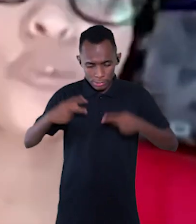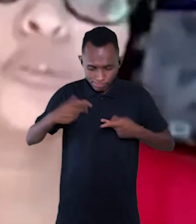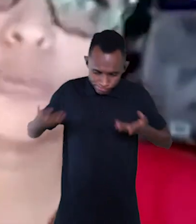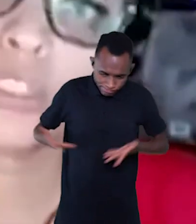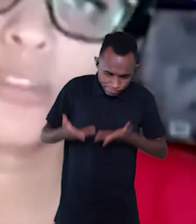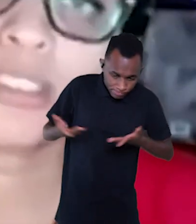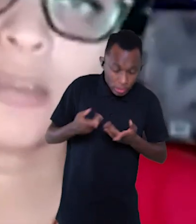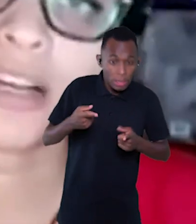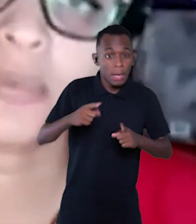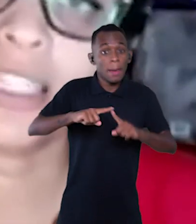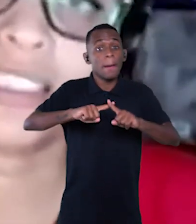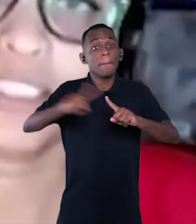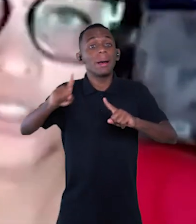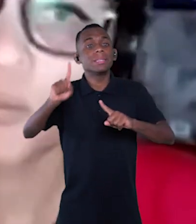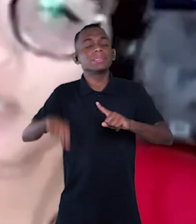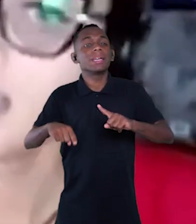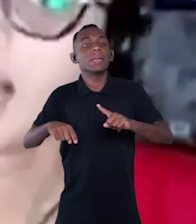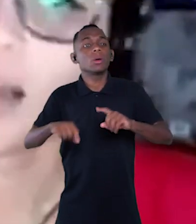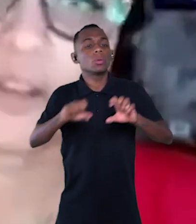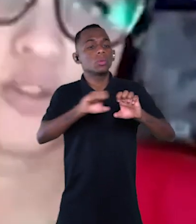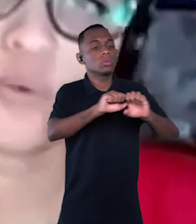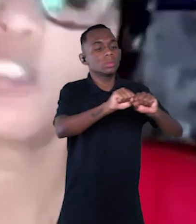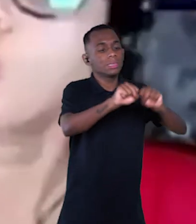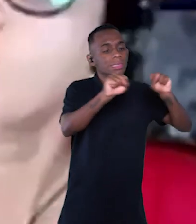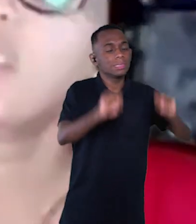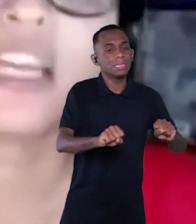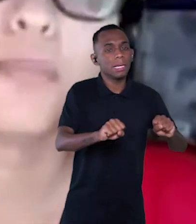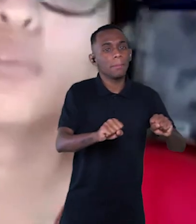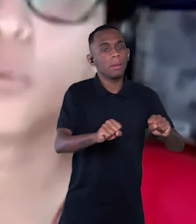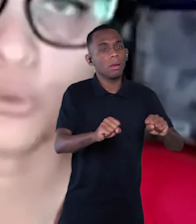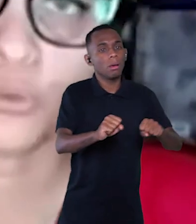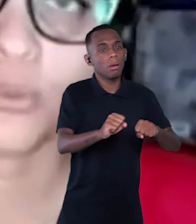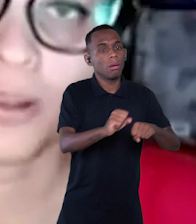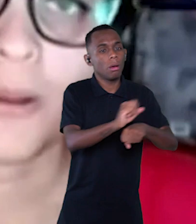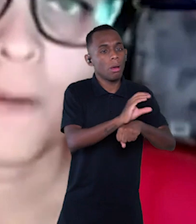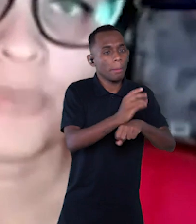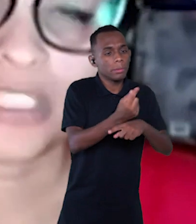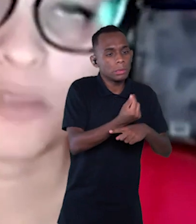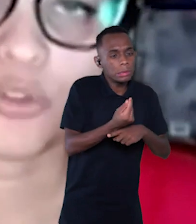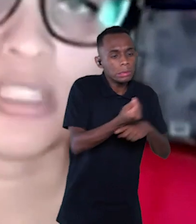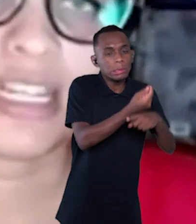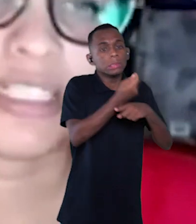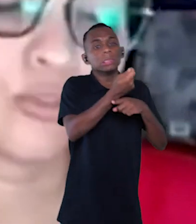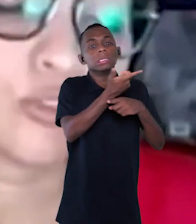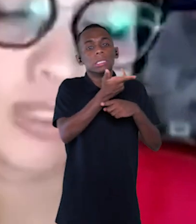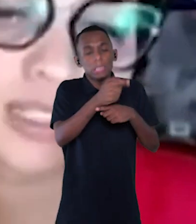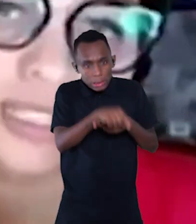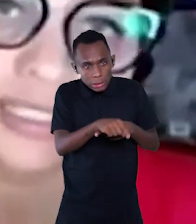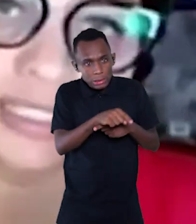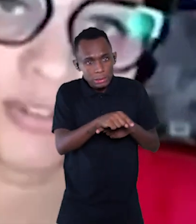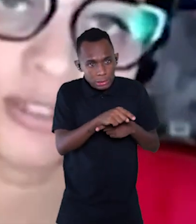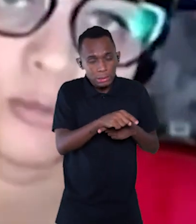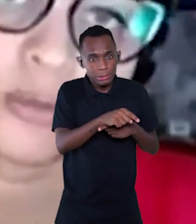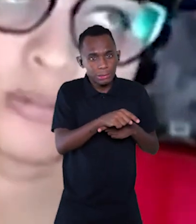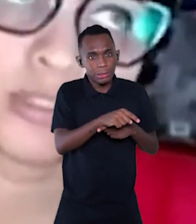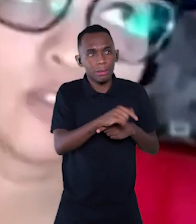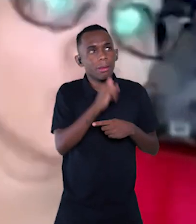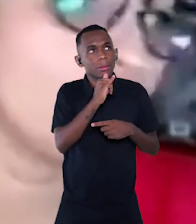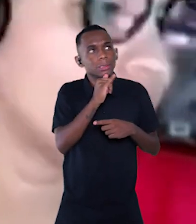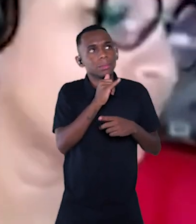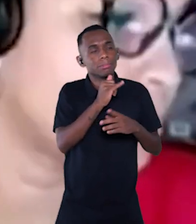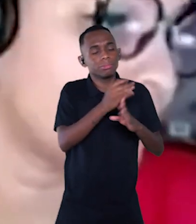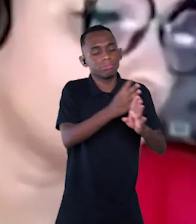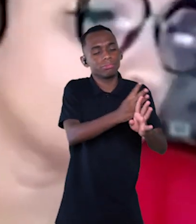da estrutura do sistema capitalista desumanizar pessoas o tempo todo. Essas pessoas, elas são desumanizadas na fila do banco,